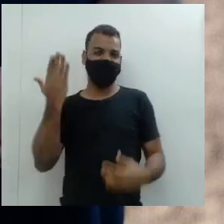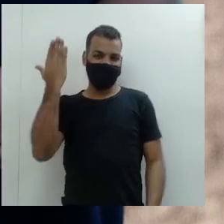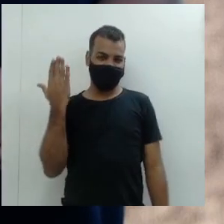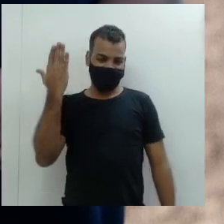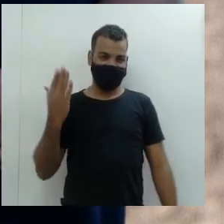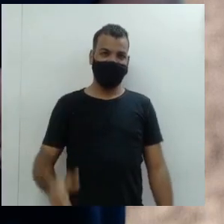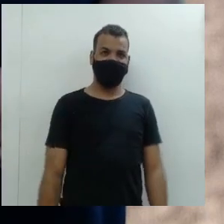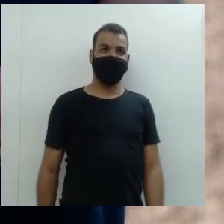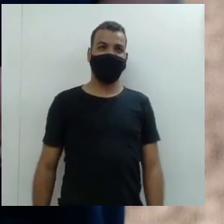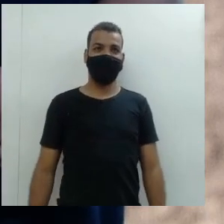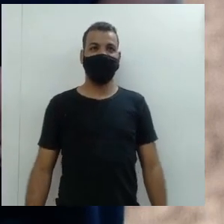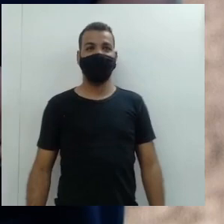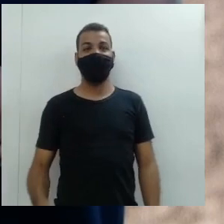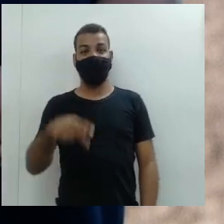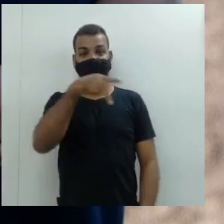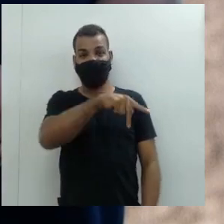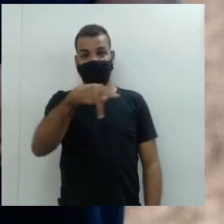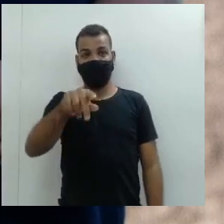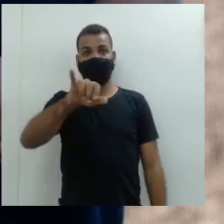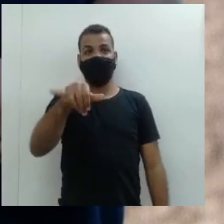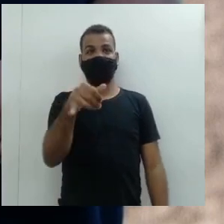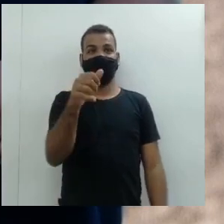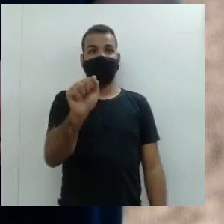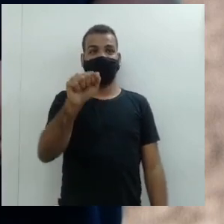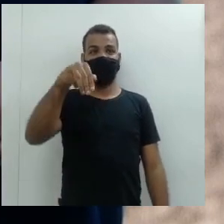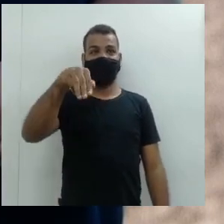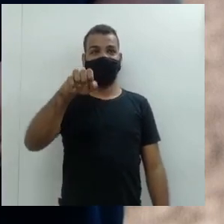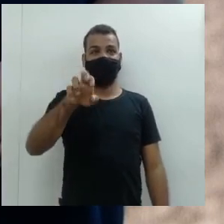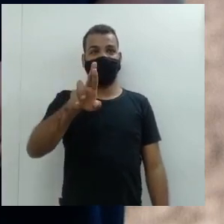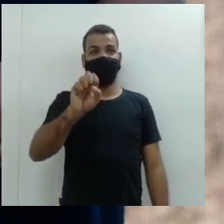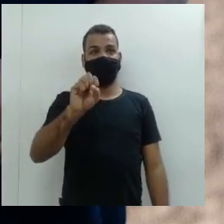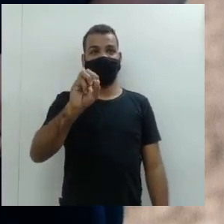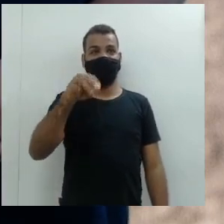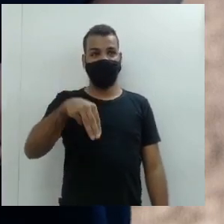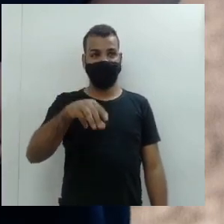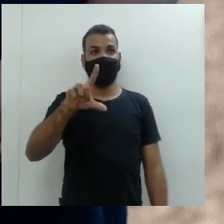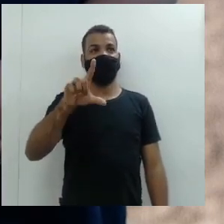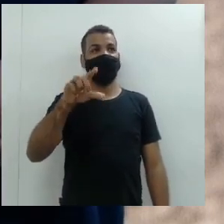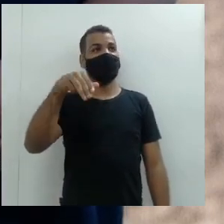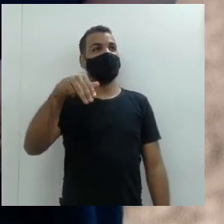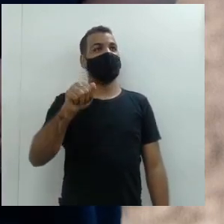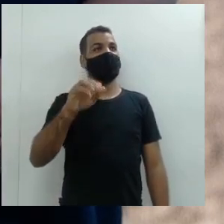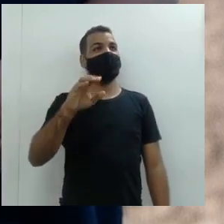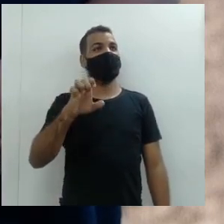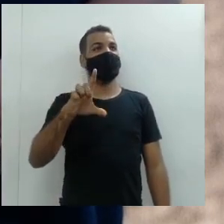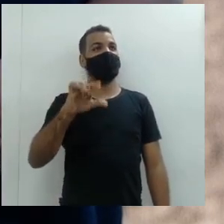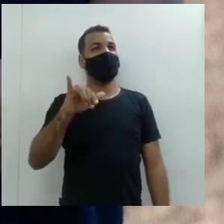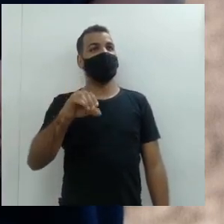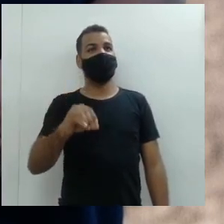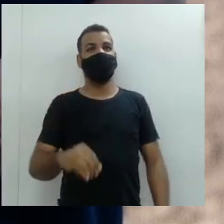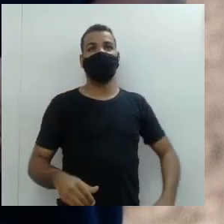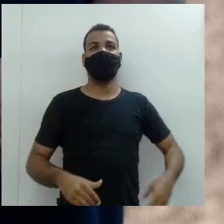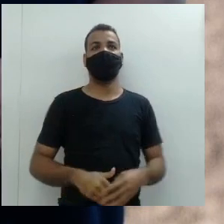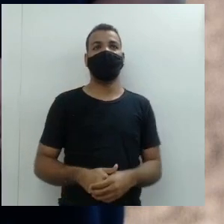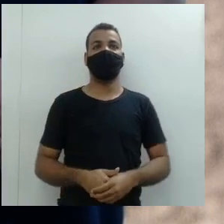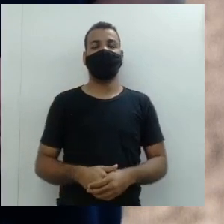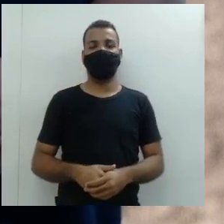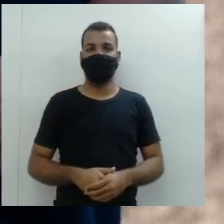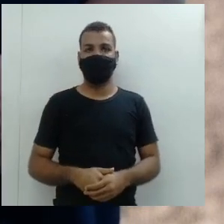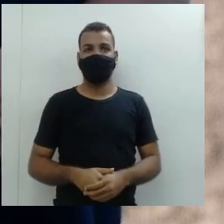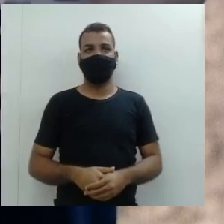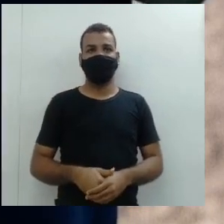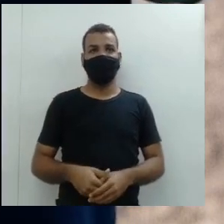papo, também o professor Jamerson Marcelino. Tudo bom, professor? Tudo certo, professor Robson. Grata satisfação estarmos aqui novamente